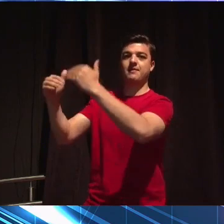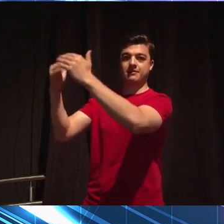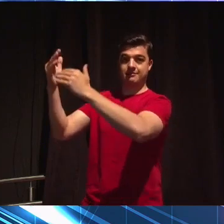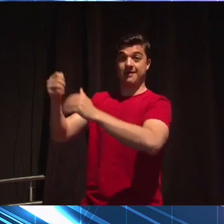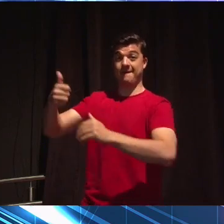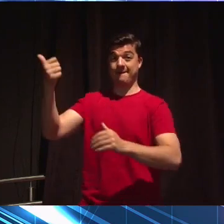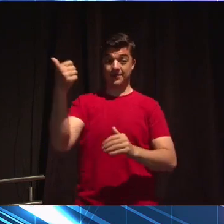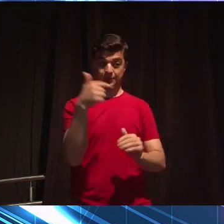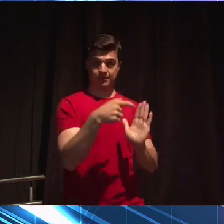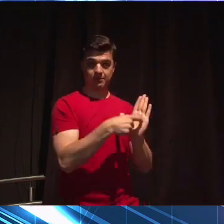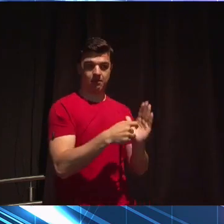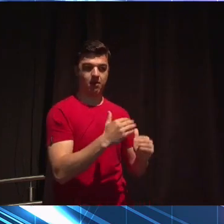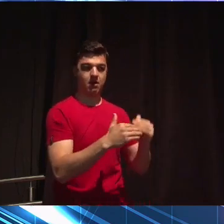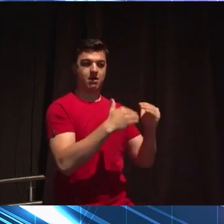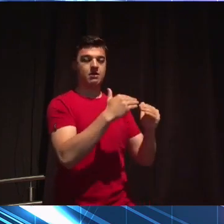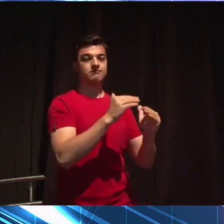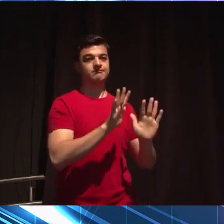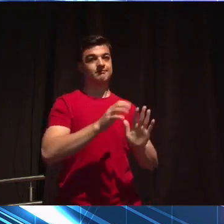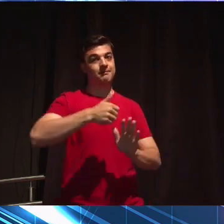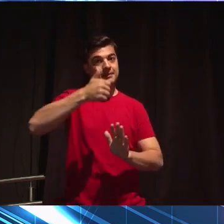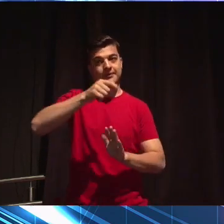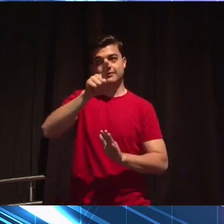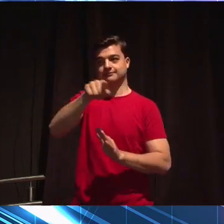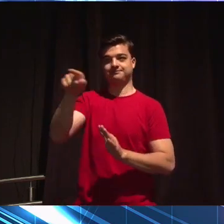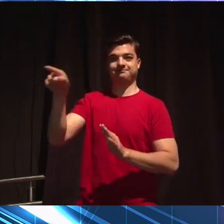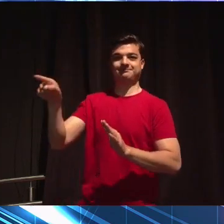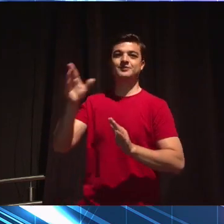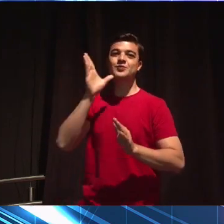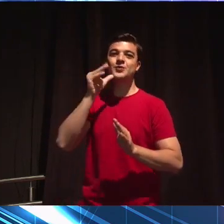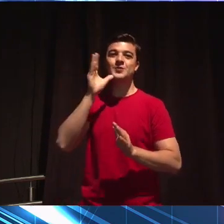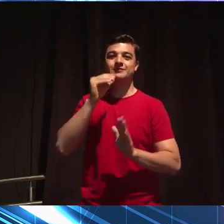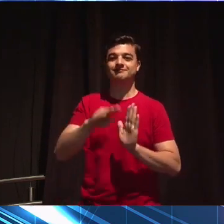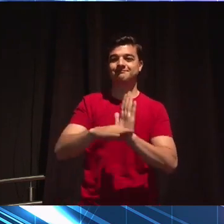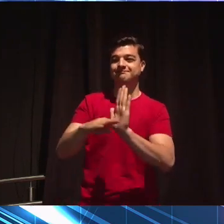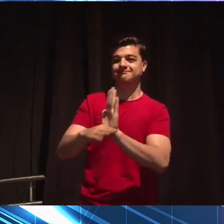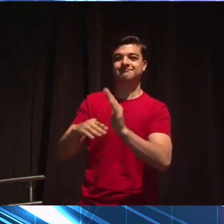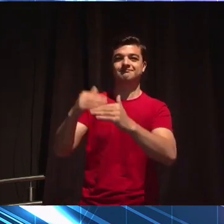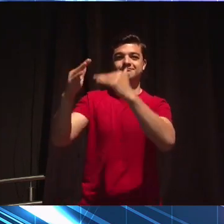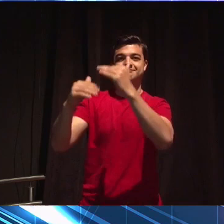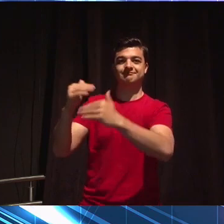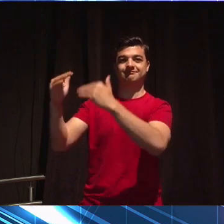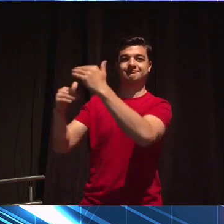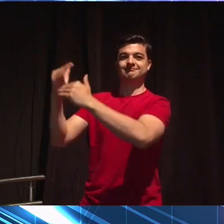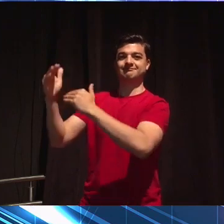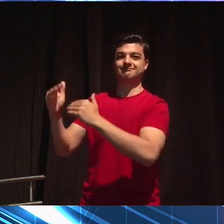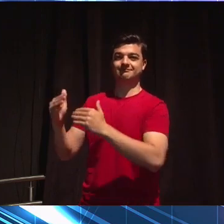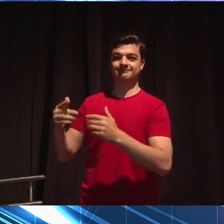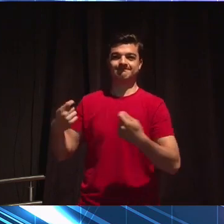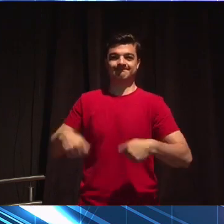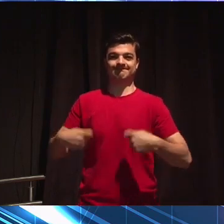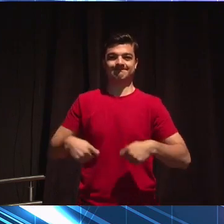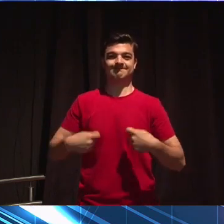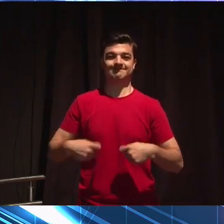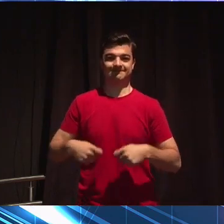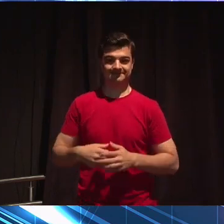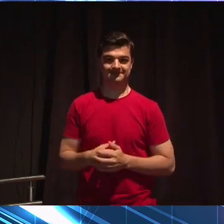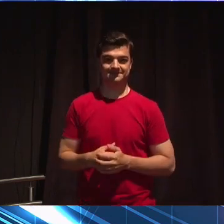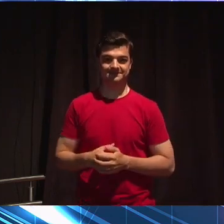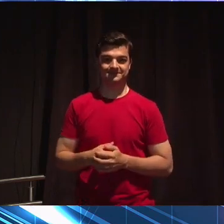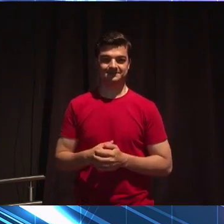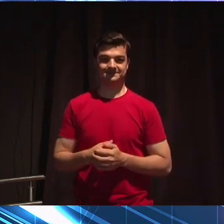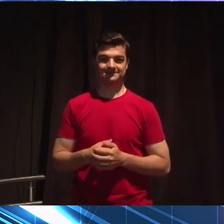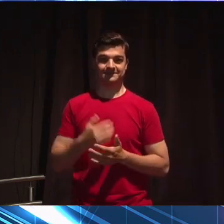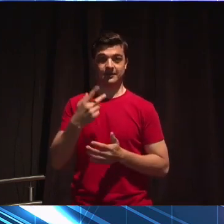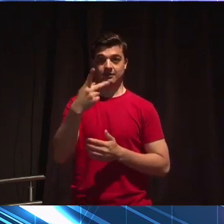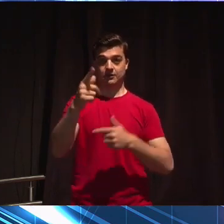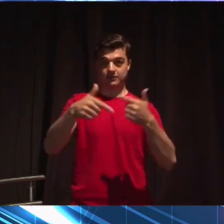de um time médio no longo prazo. Certo? Então, no final do dia, se você quer criar coisas realmente relevantes, você tem que entender que mais do que desenvolver software,